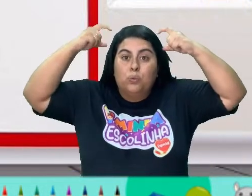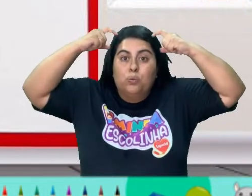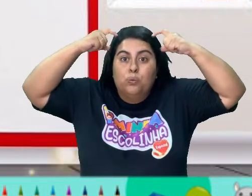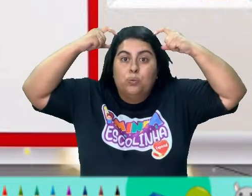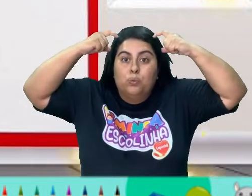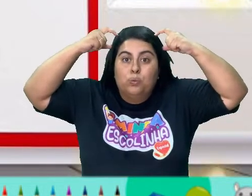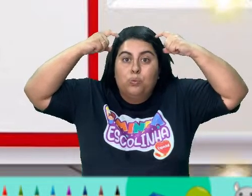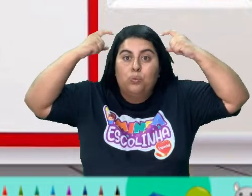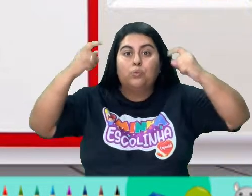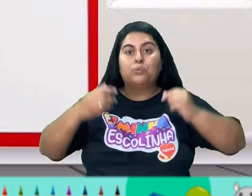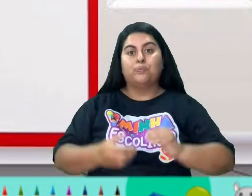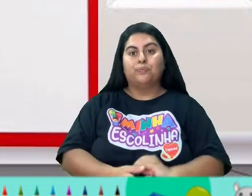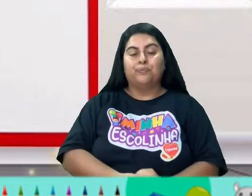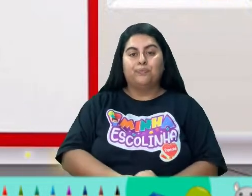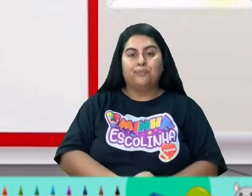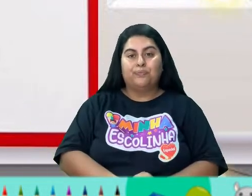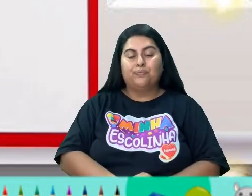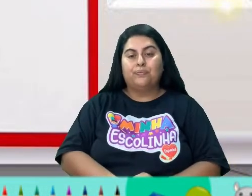urso,